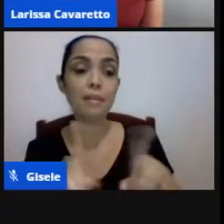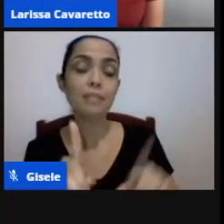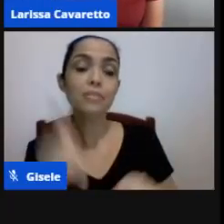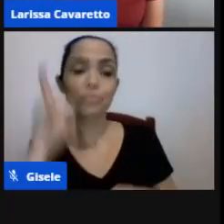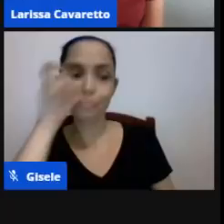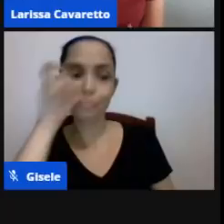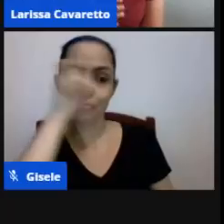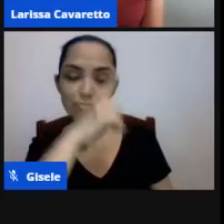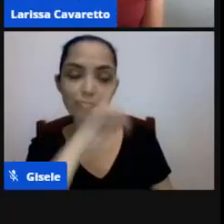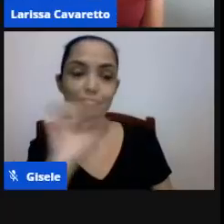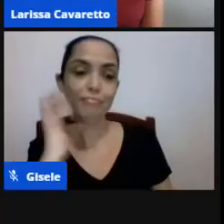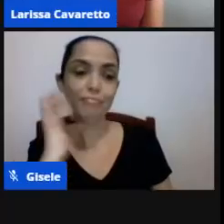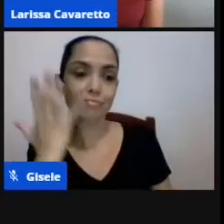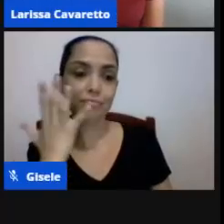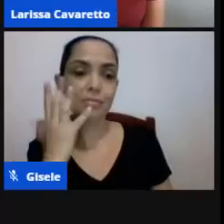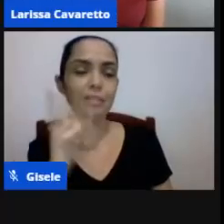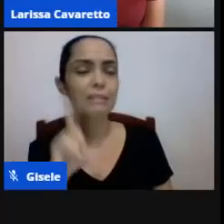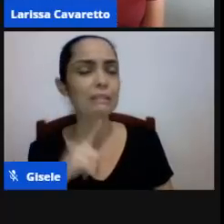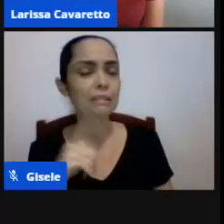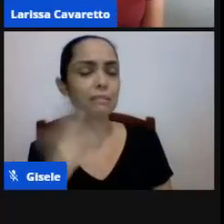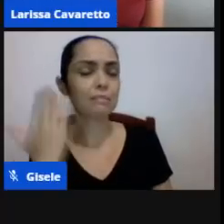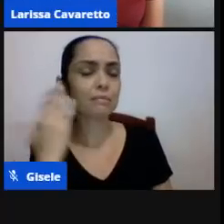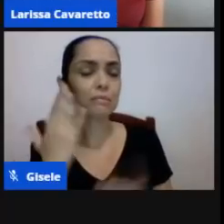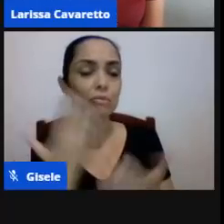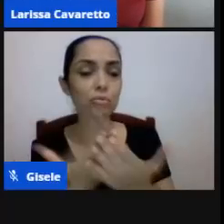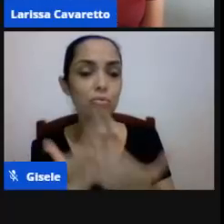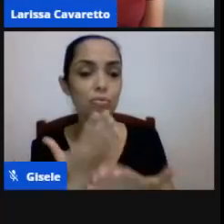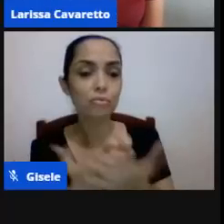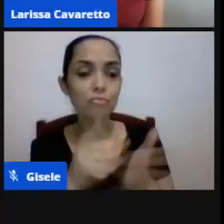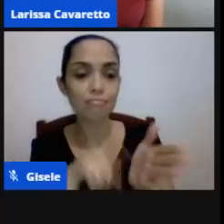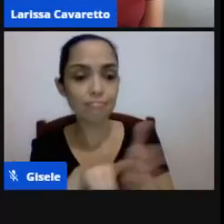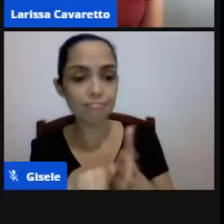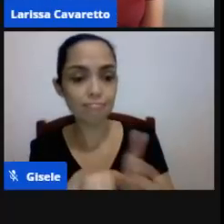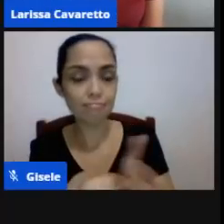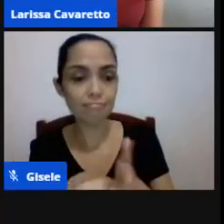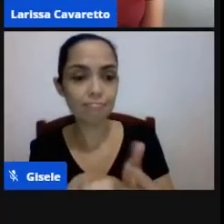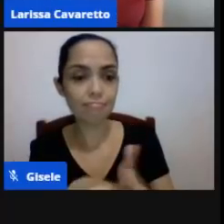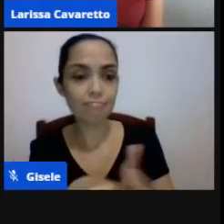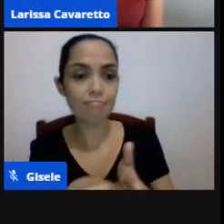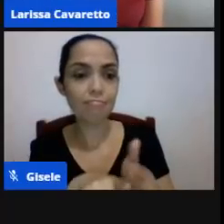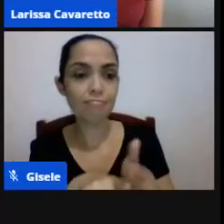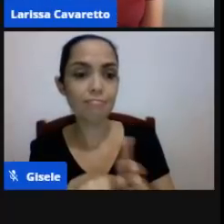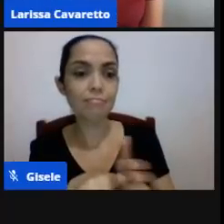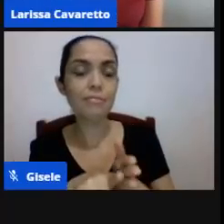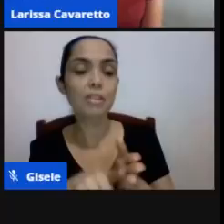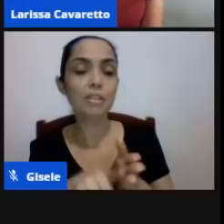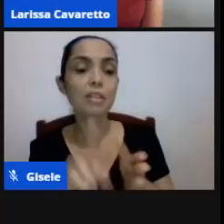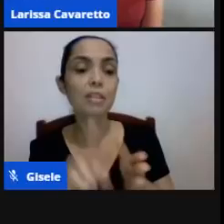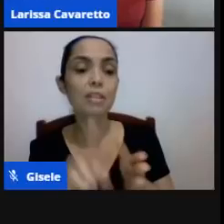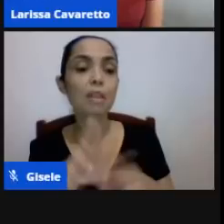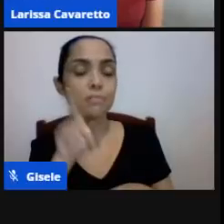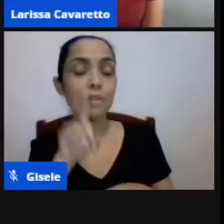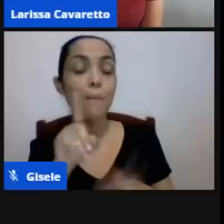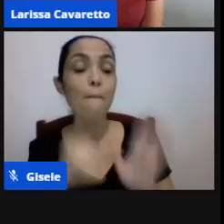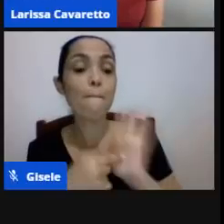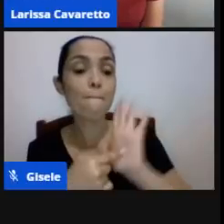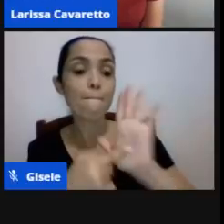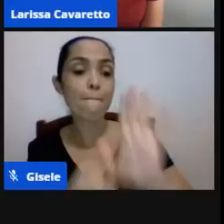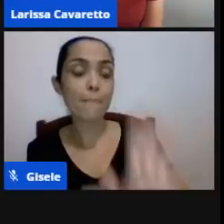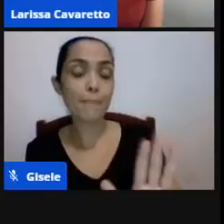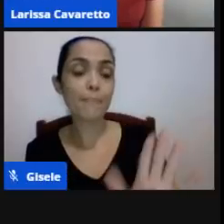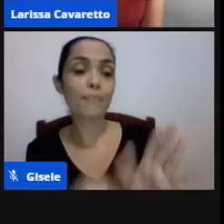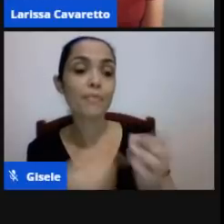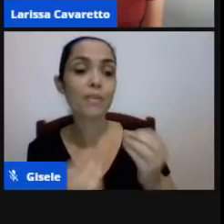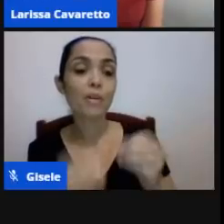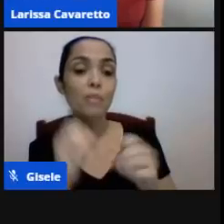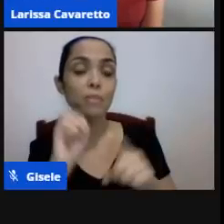mais difícil. Até teve um estudo que foi feito pelo Centro de Controle de Doenças dos Estados Unidos, que mostra que essa forma de